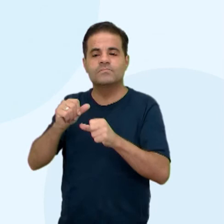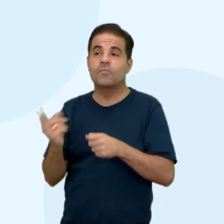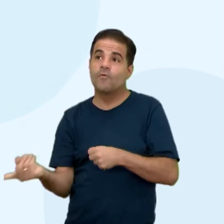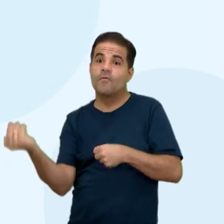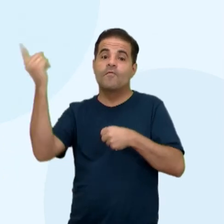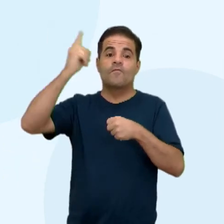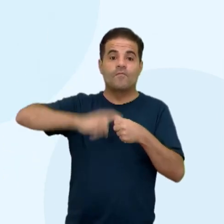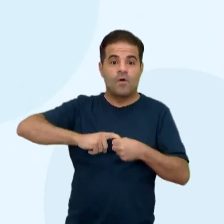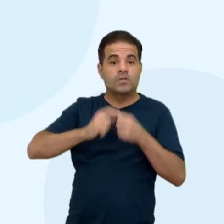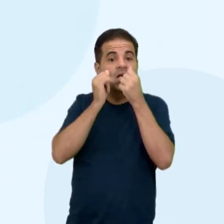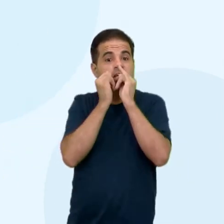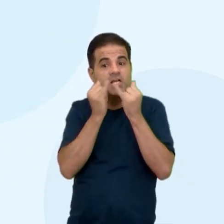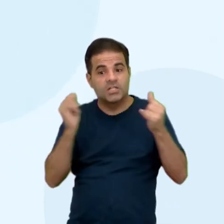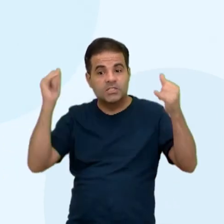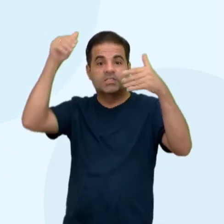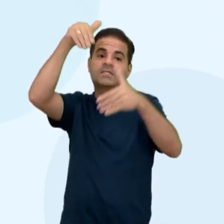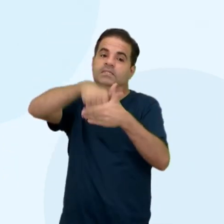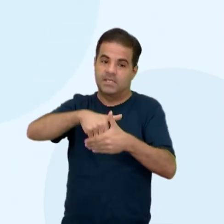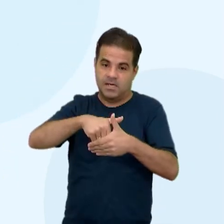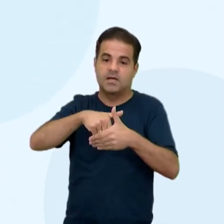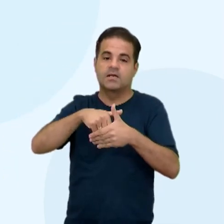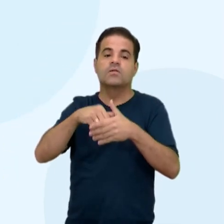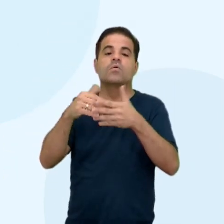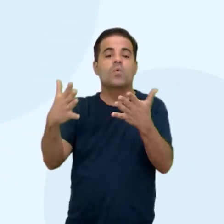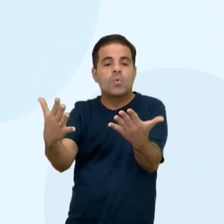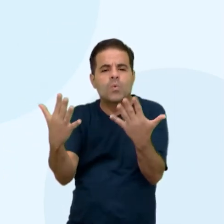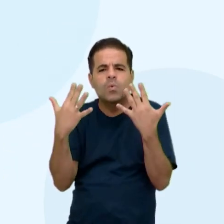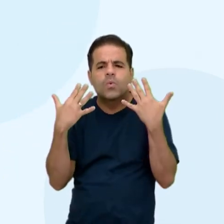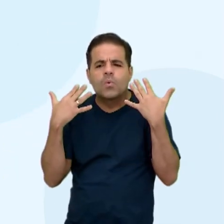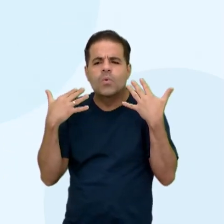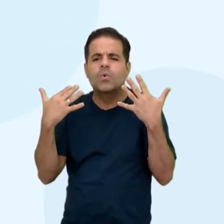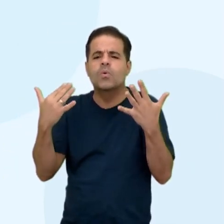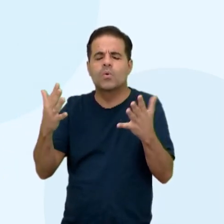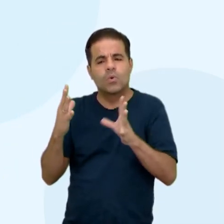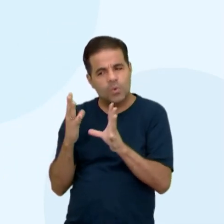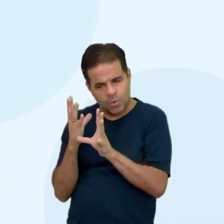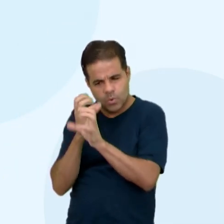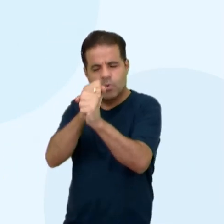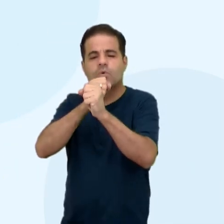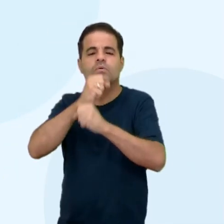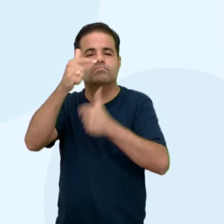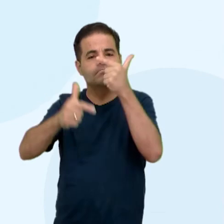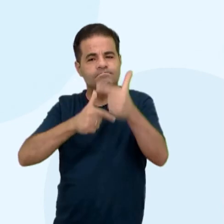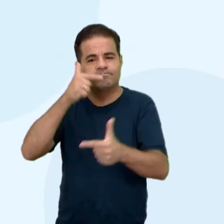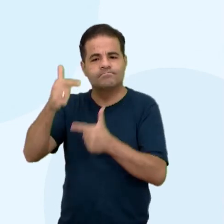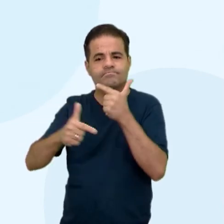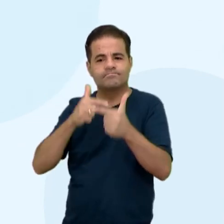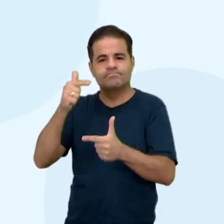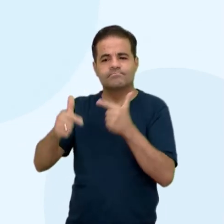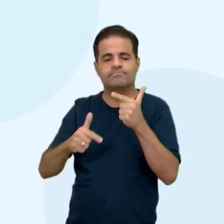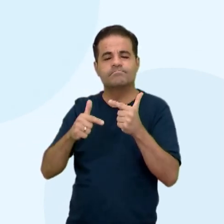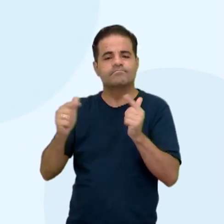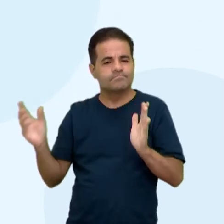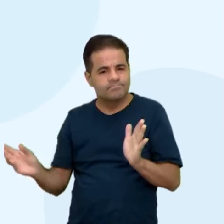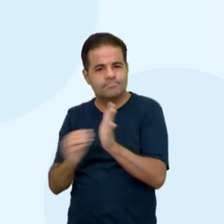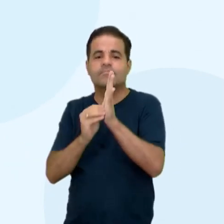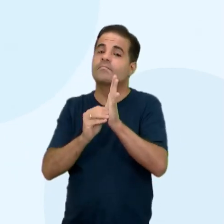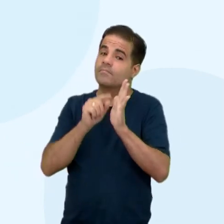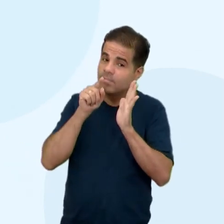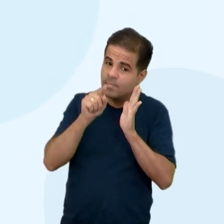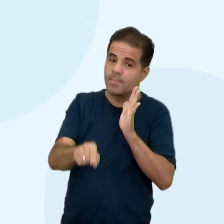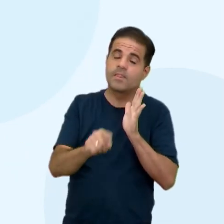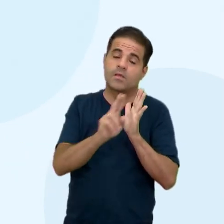volta como energia interna, né? Então, o calor fornecido aí é a soma do trabalho realizado e energia interna, que na física a gente chama de